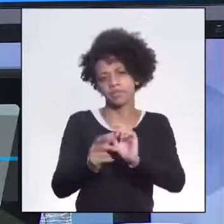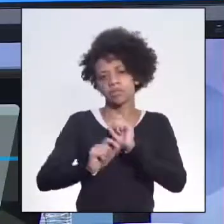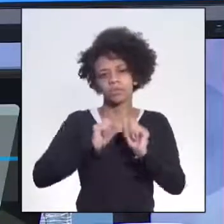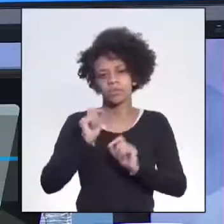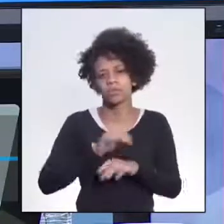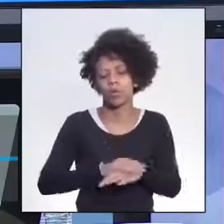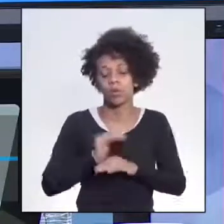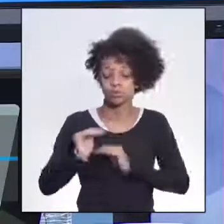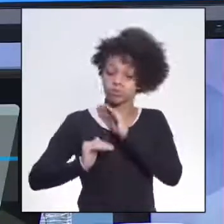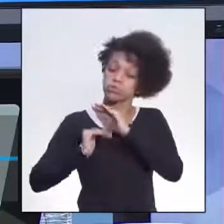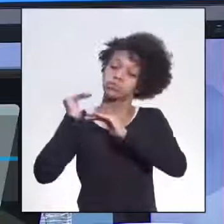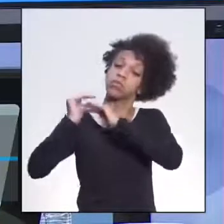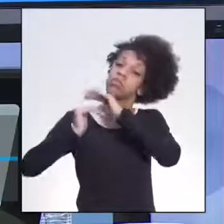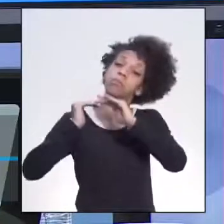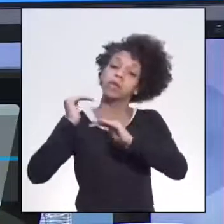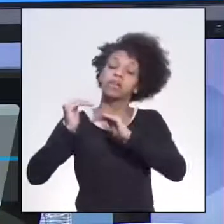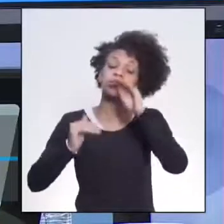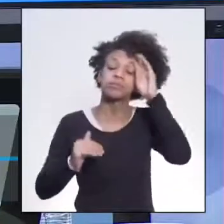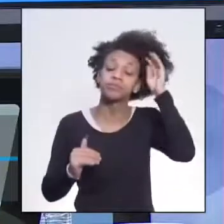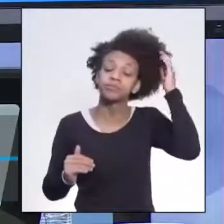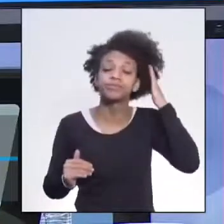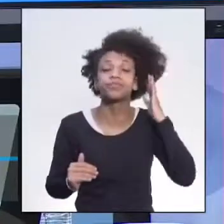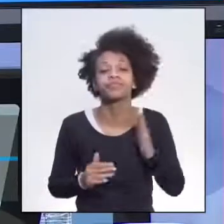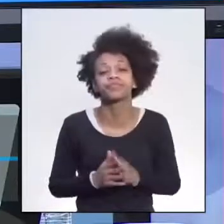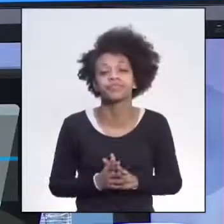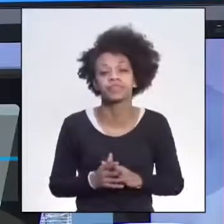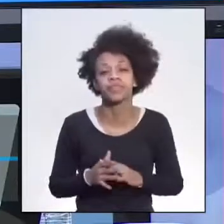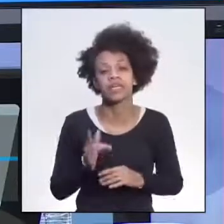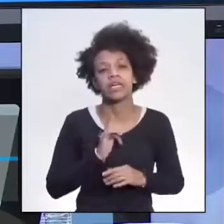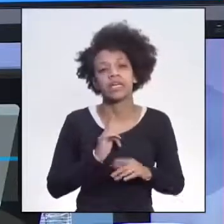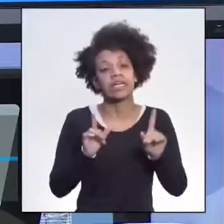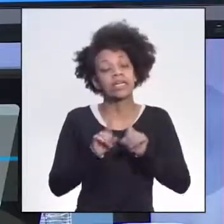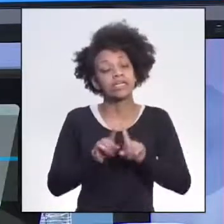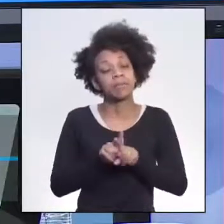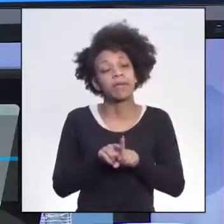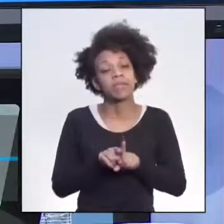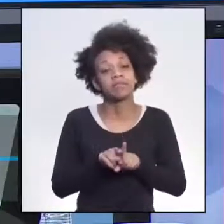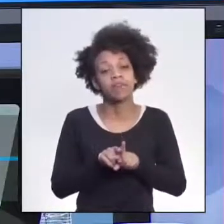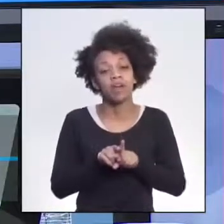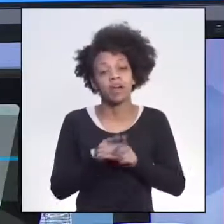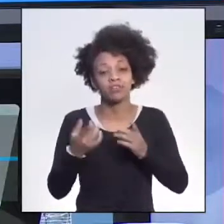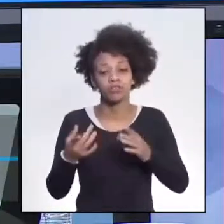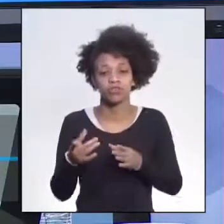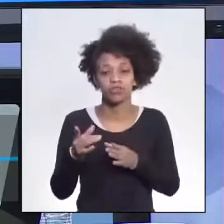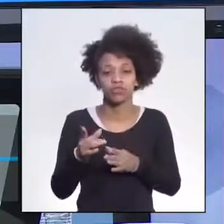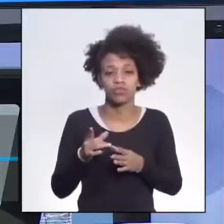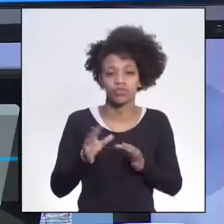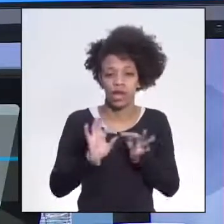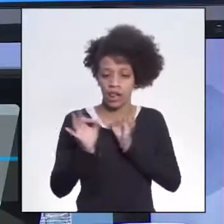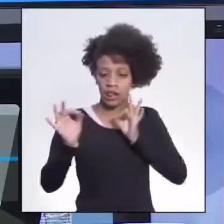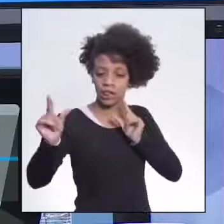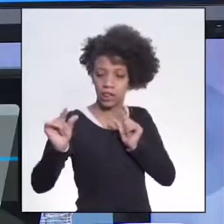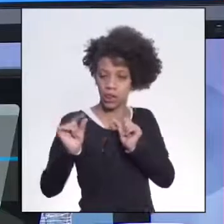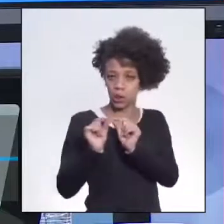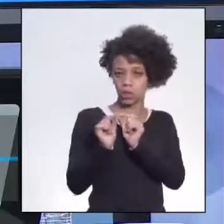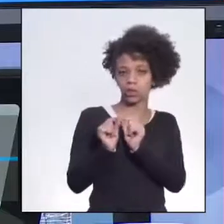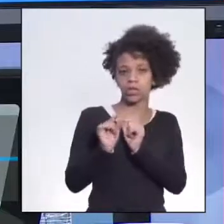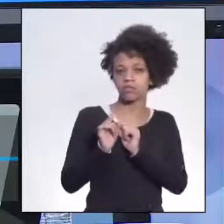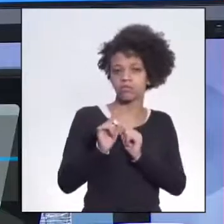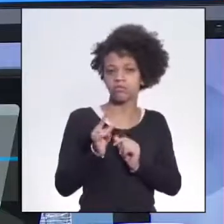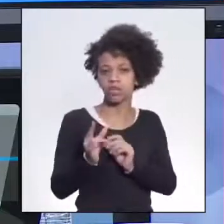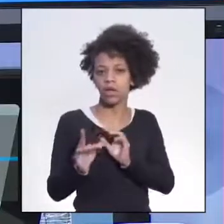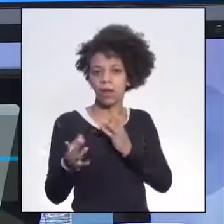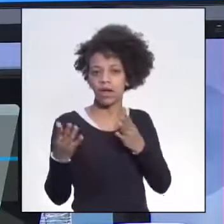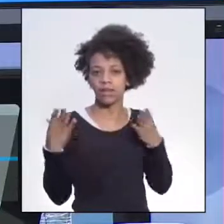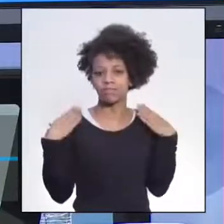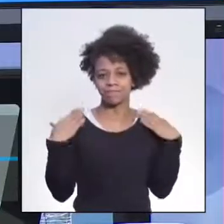um desenvolvimento, né? Nós temos aquela ideia de encurtamento das distâncias, mas não das distâncias físicas, mas sim